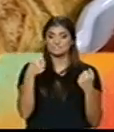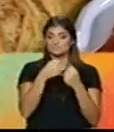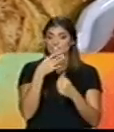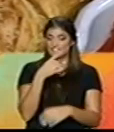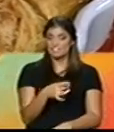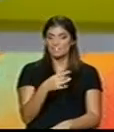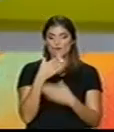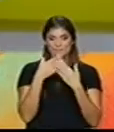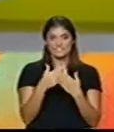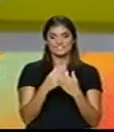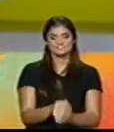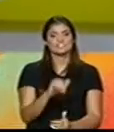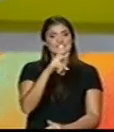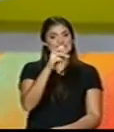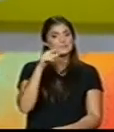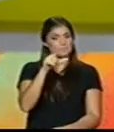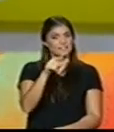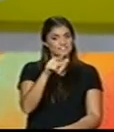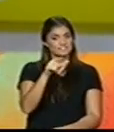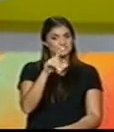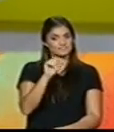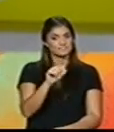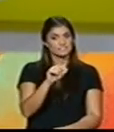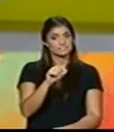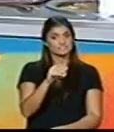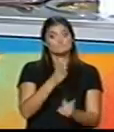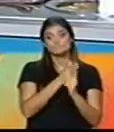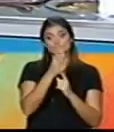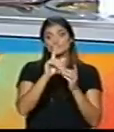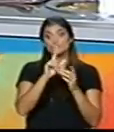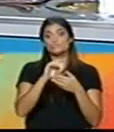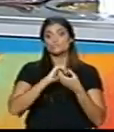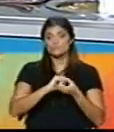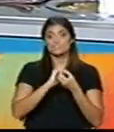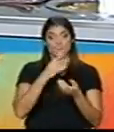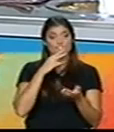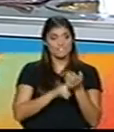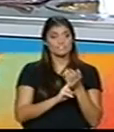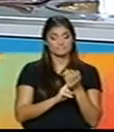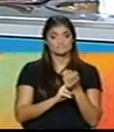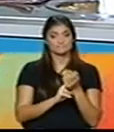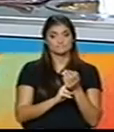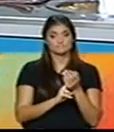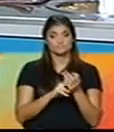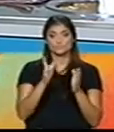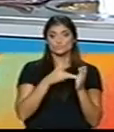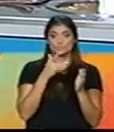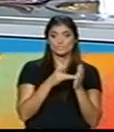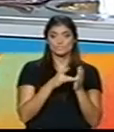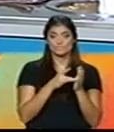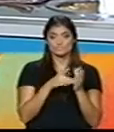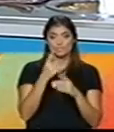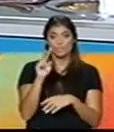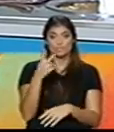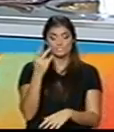Natal. Muito obrigada. Isabel, obrigada. Tem uma vertente solidária, não tem? É a vertente solidária, é verdade. Sim, sim, sim. Uma parte do livro reverte para